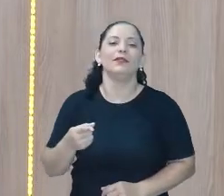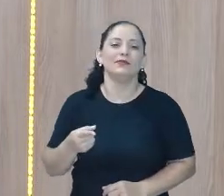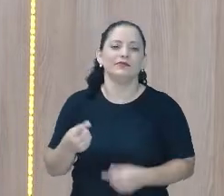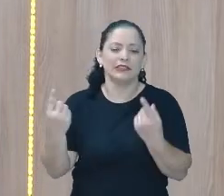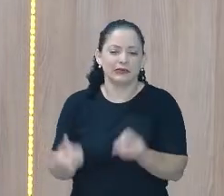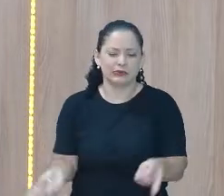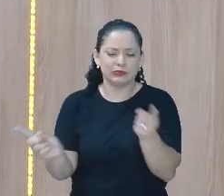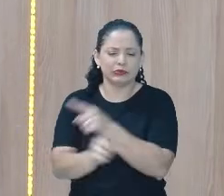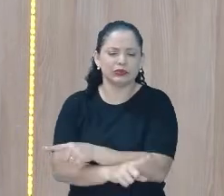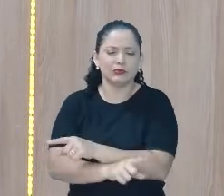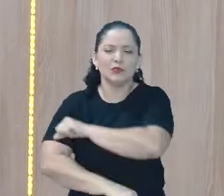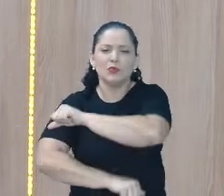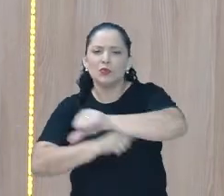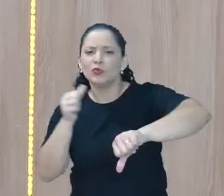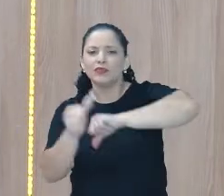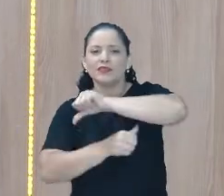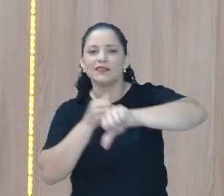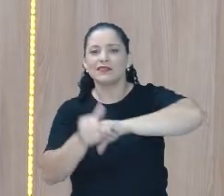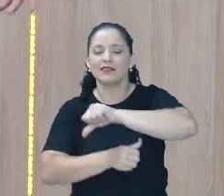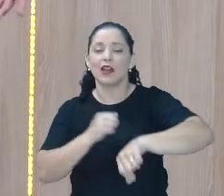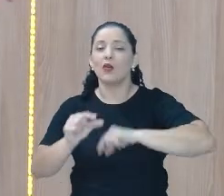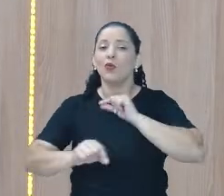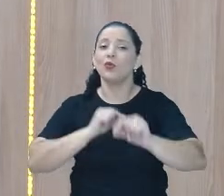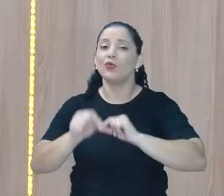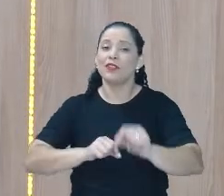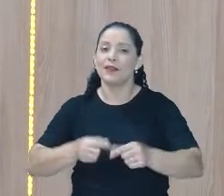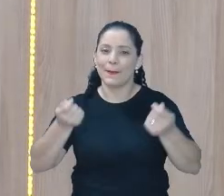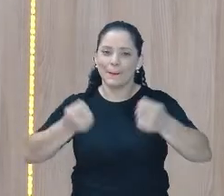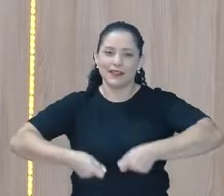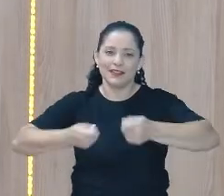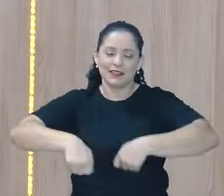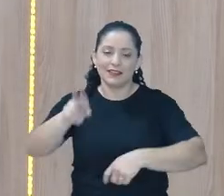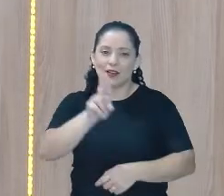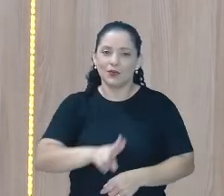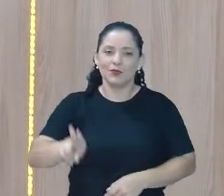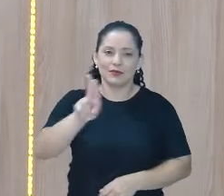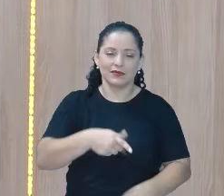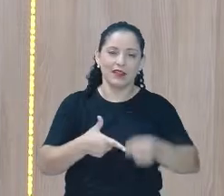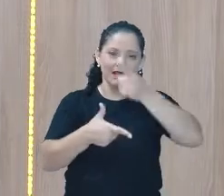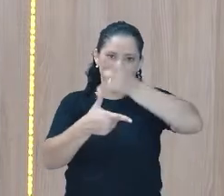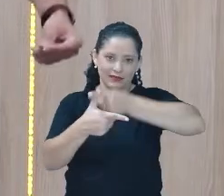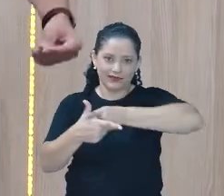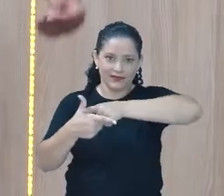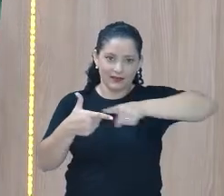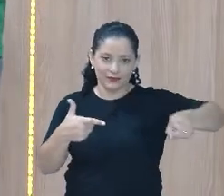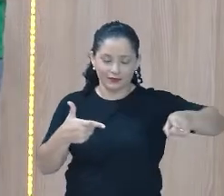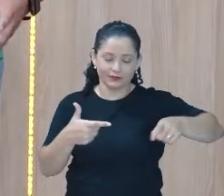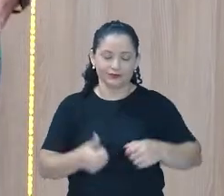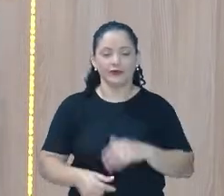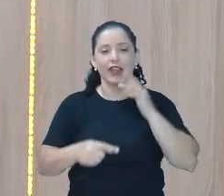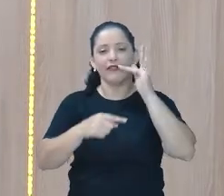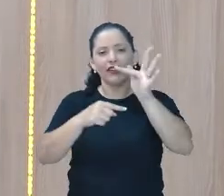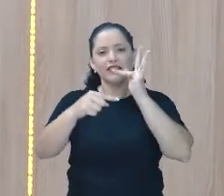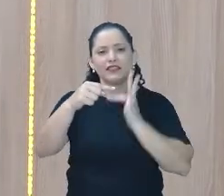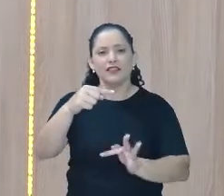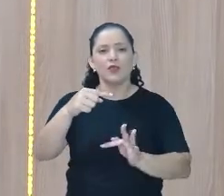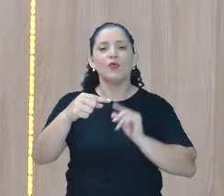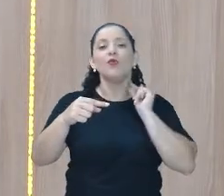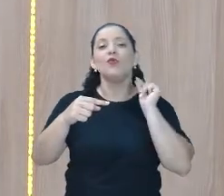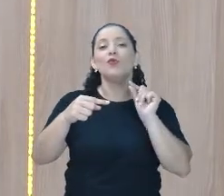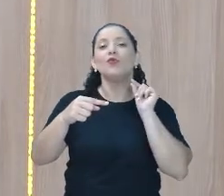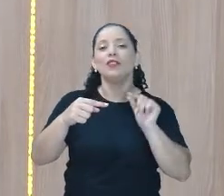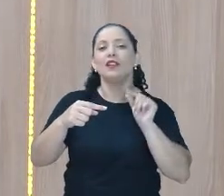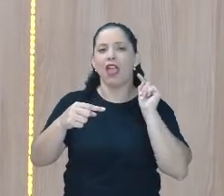transformação, uma coisa bem simples é você efetuar a divisão, tá? Como eu já falei para você, fração nada mais é do que